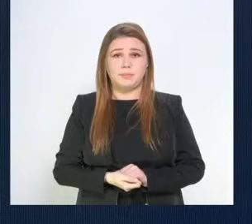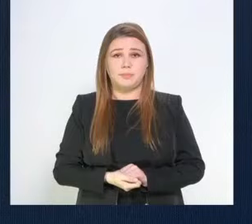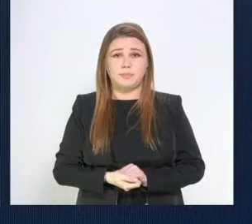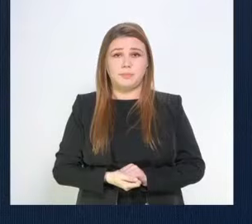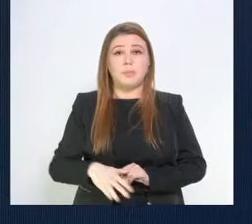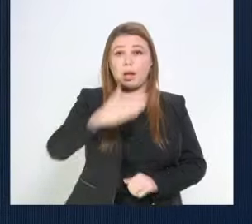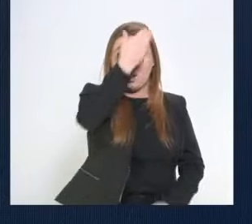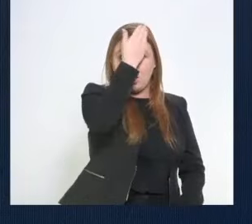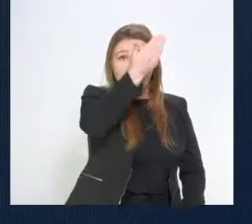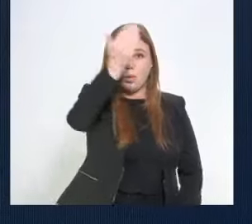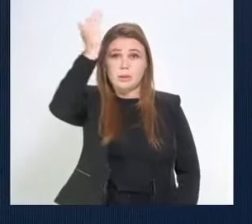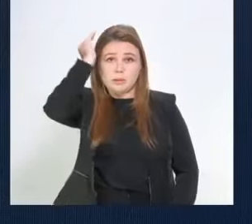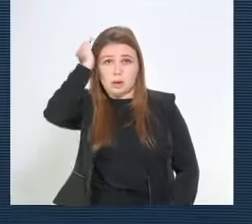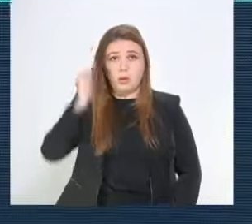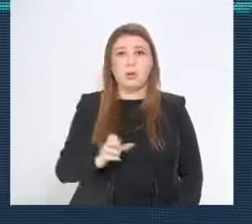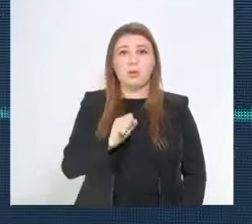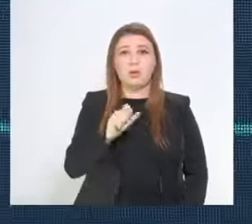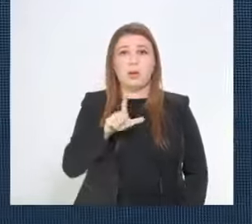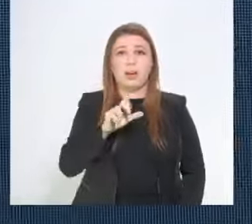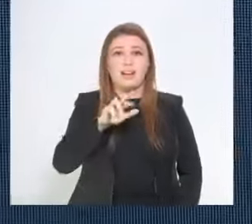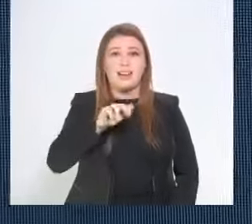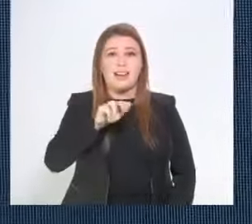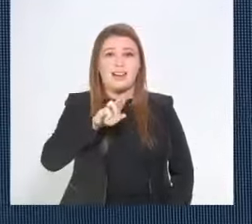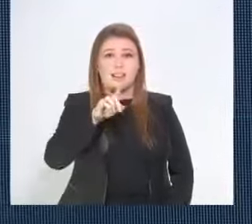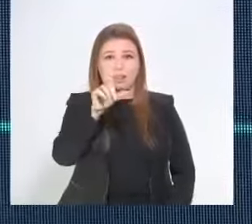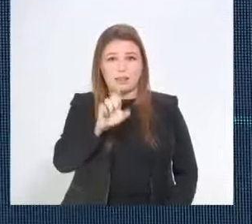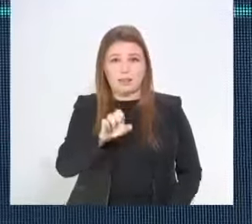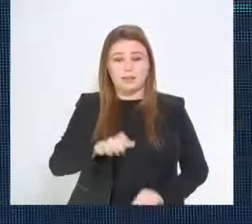Luizão Goulart, do Solidariedade.